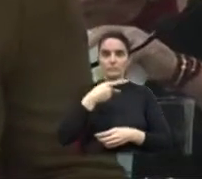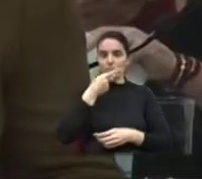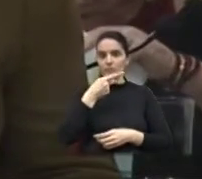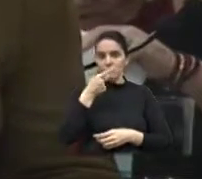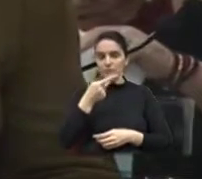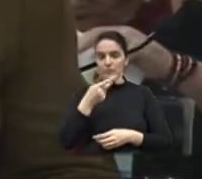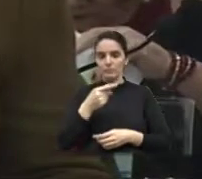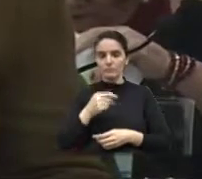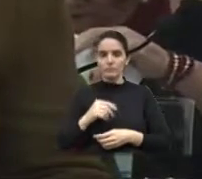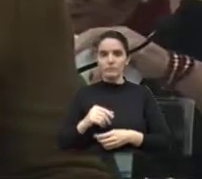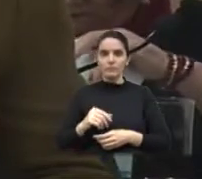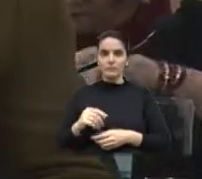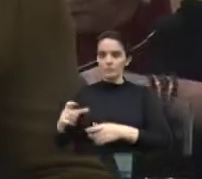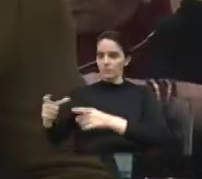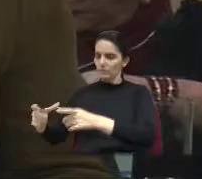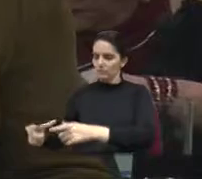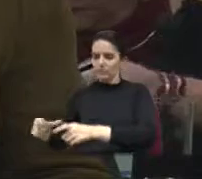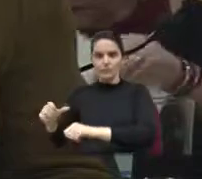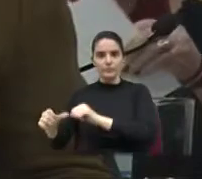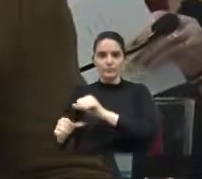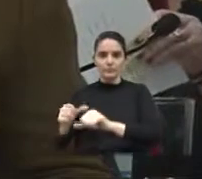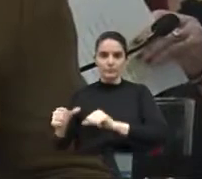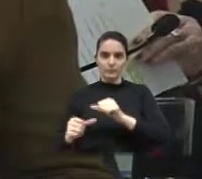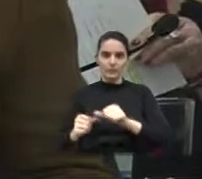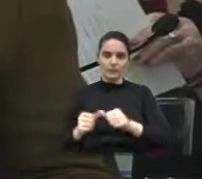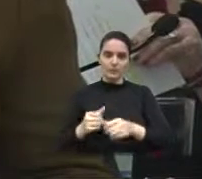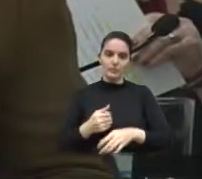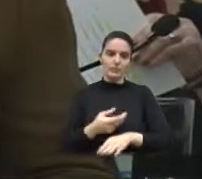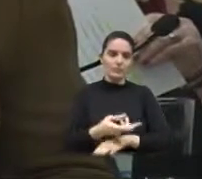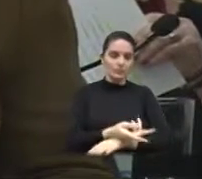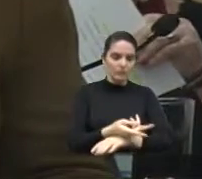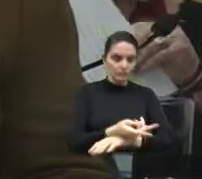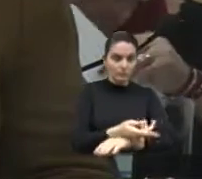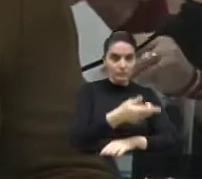ser mudado de lugar, estão procurando outra casa,